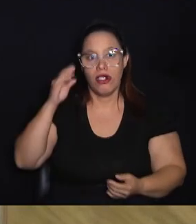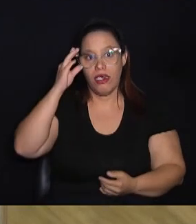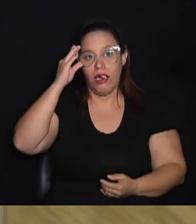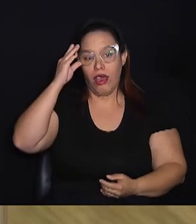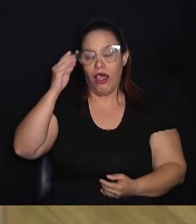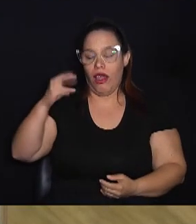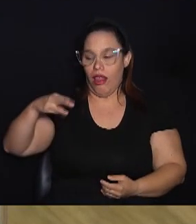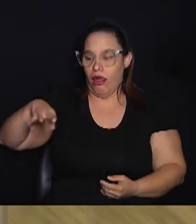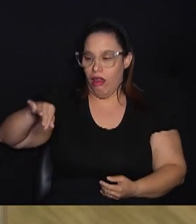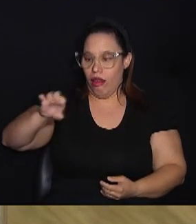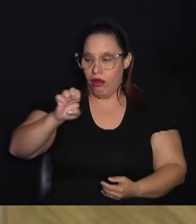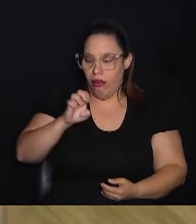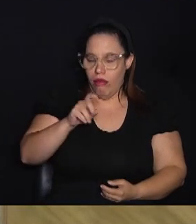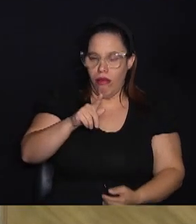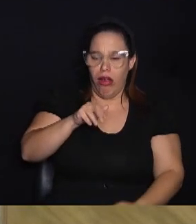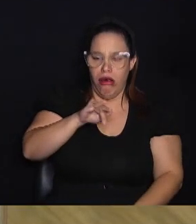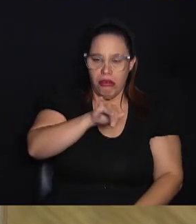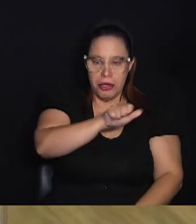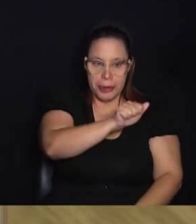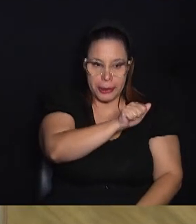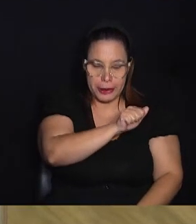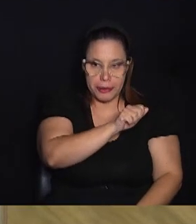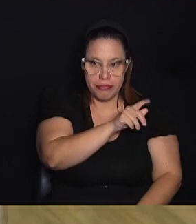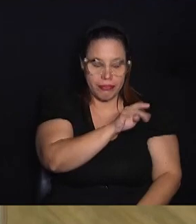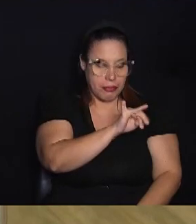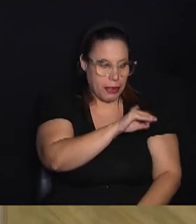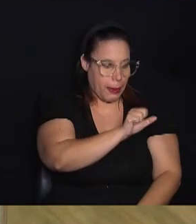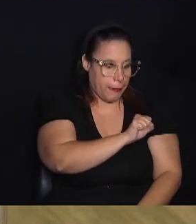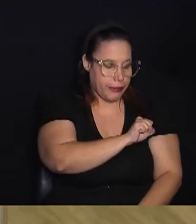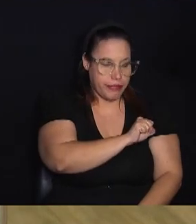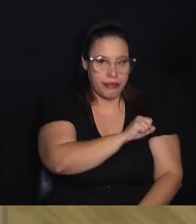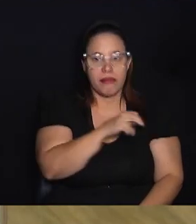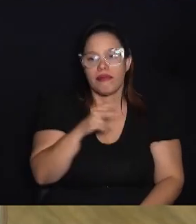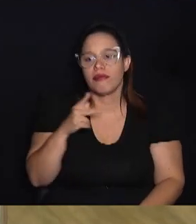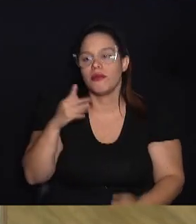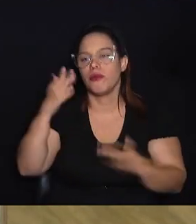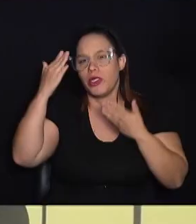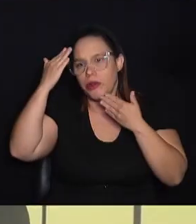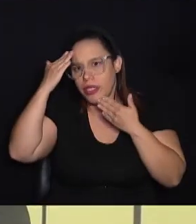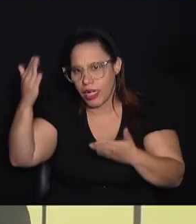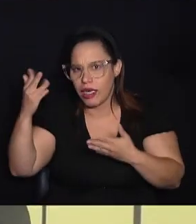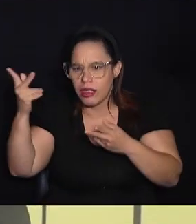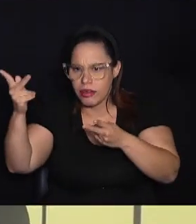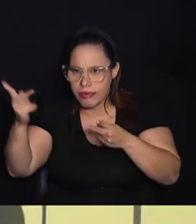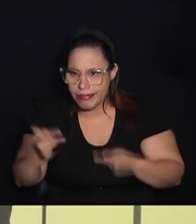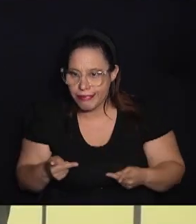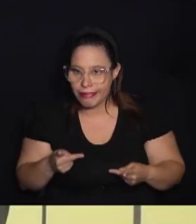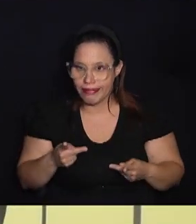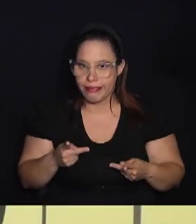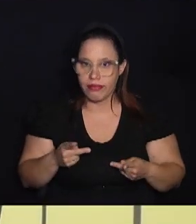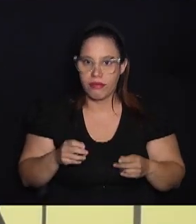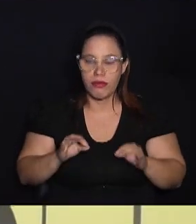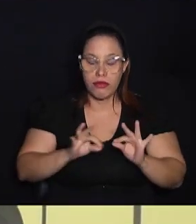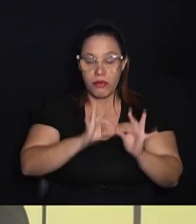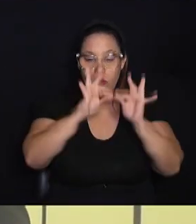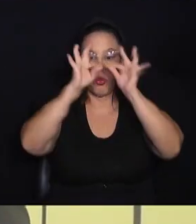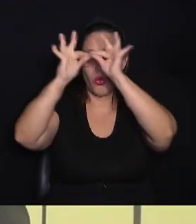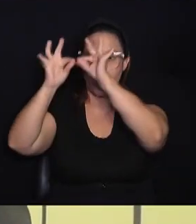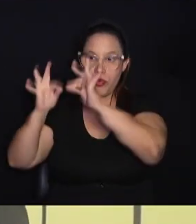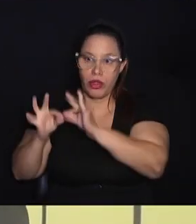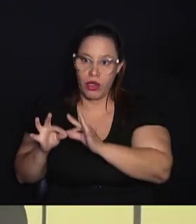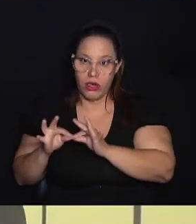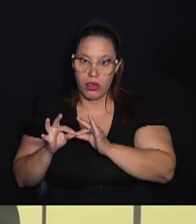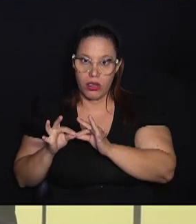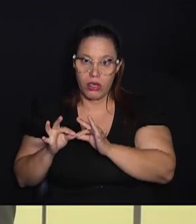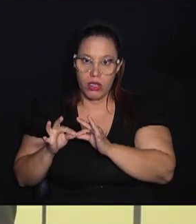Mari a Andreia e a doutora Taís muito obrigado pelo convite muito obrigado por todo mundo que tá assistindo e